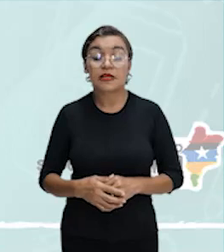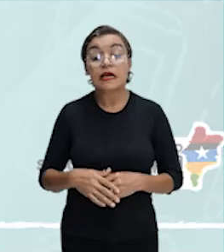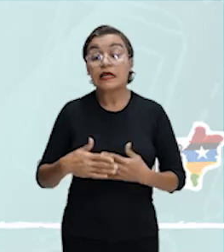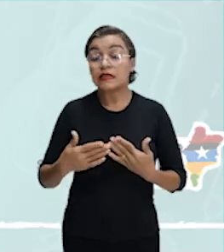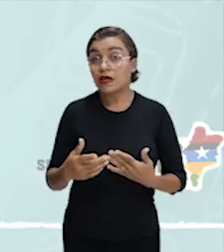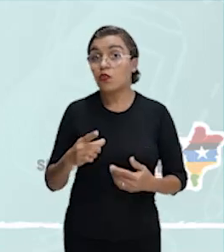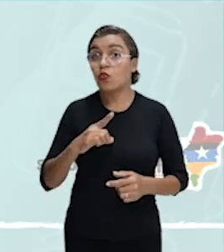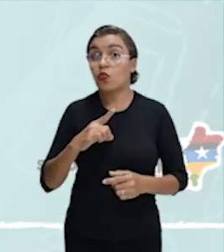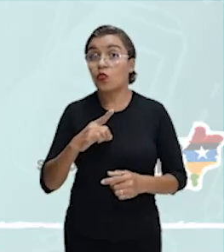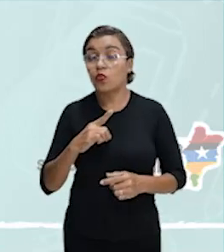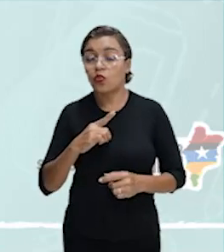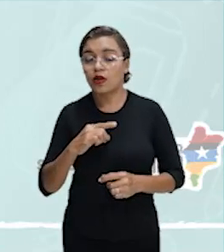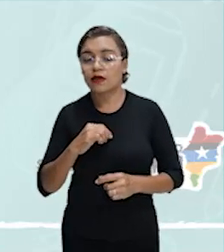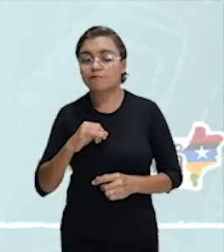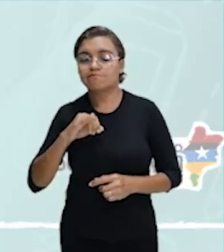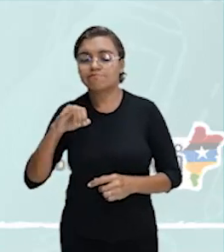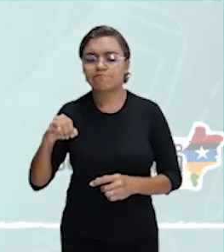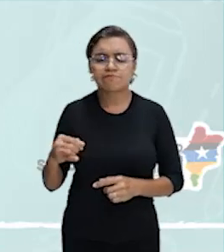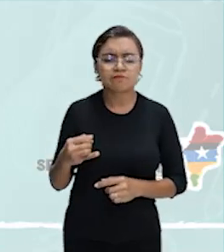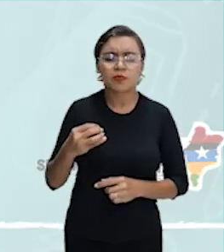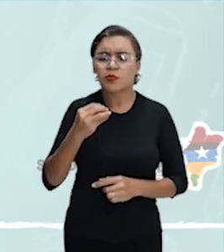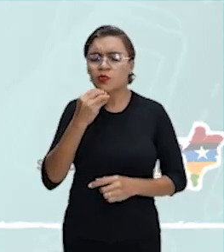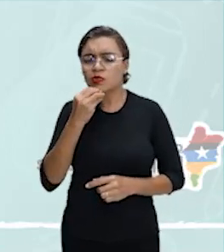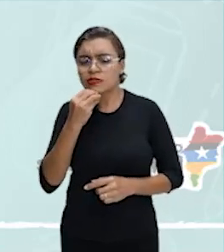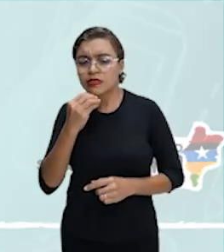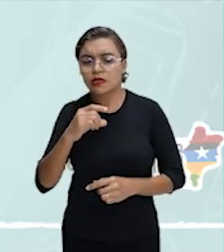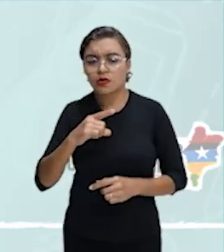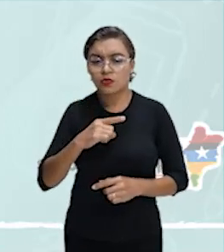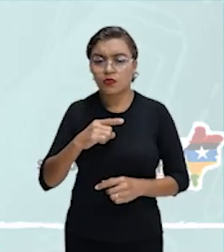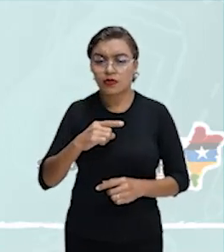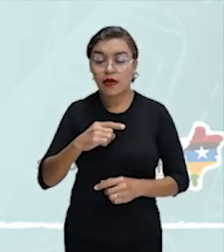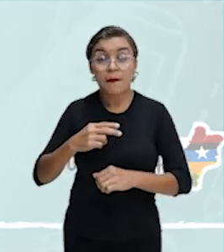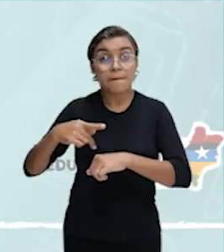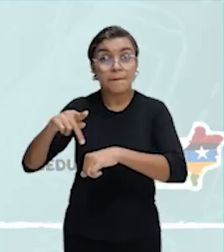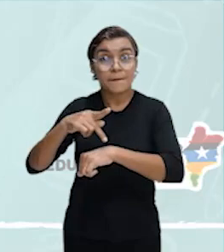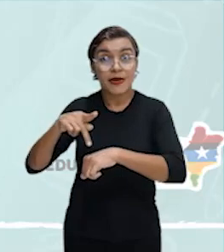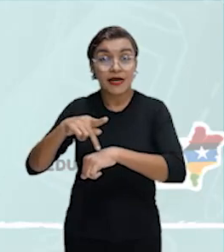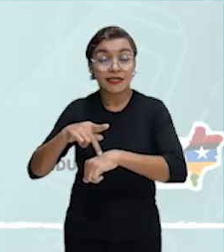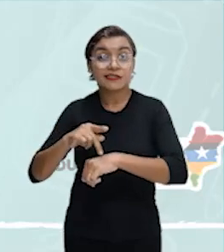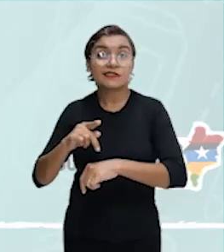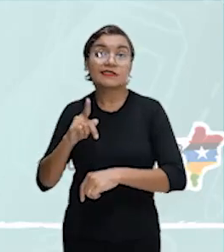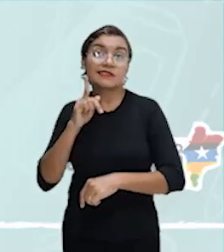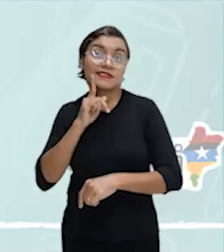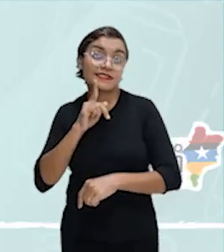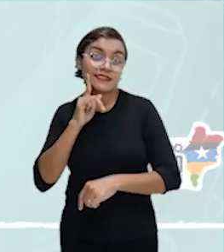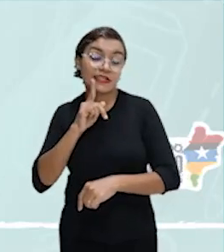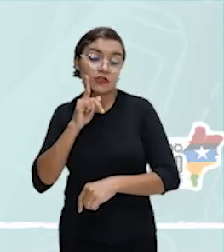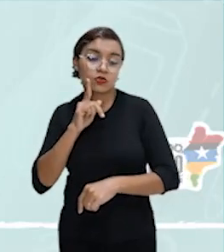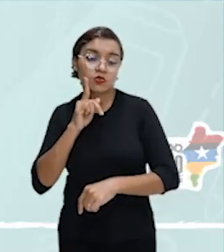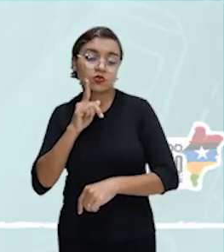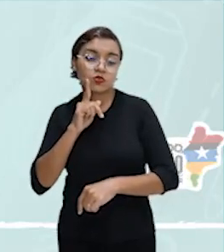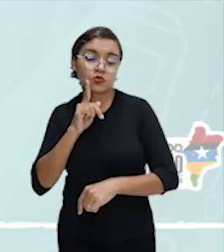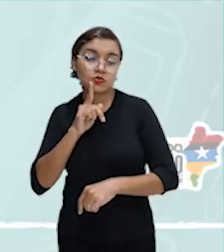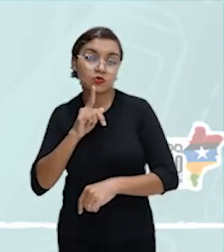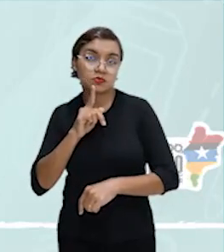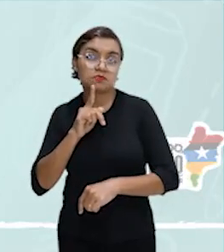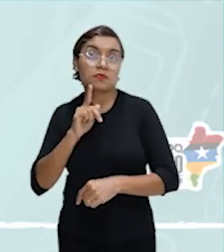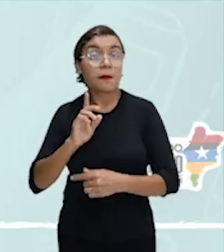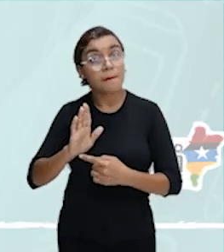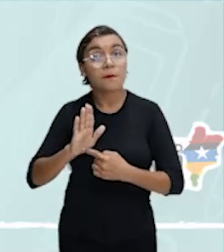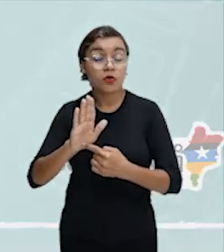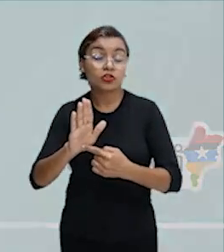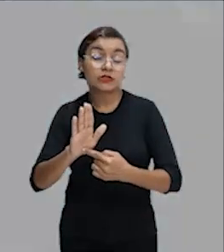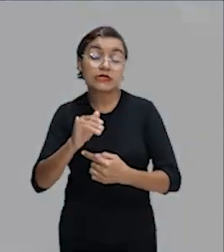states, quando você vê com letra maiúscula, está se referindo ao país, aos Estados Unidos, para reafirmar alguma coisa. Como